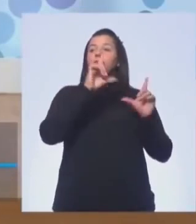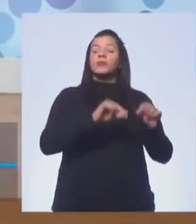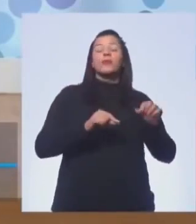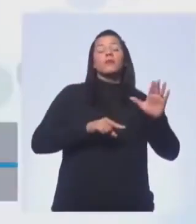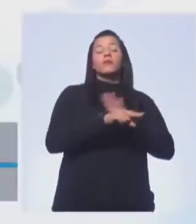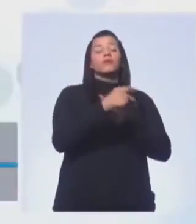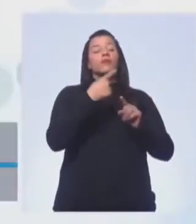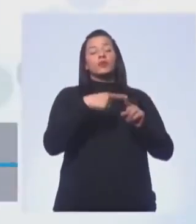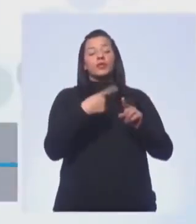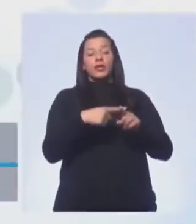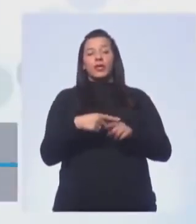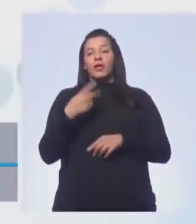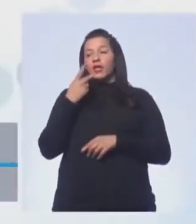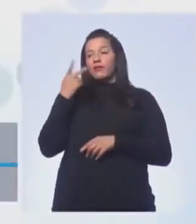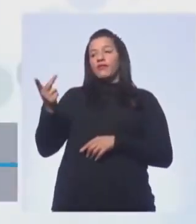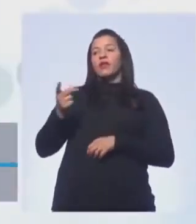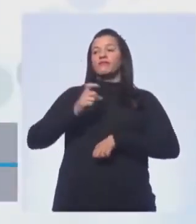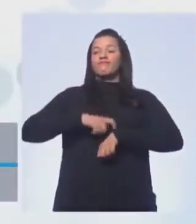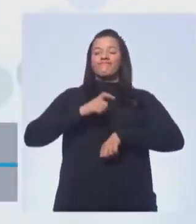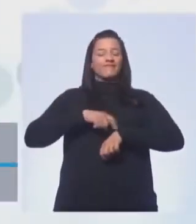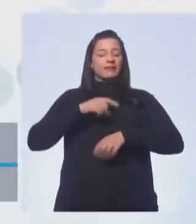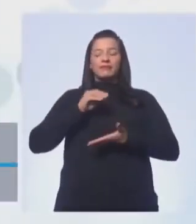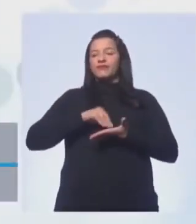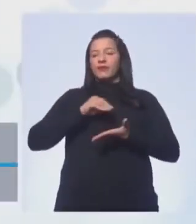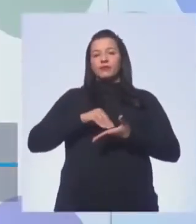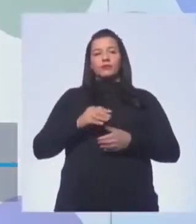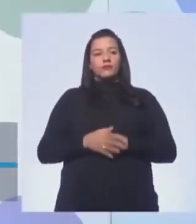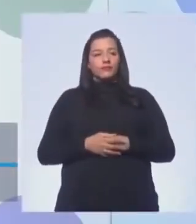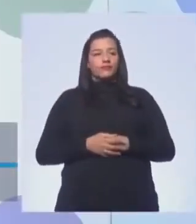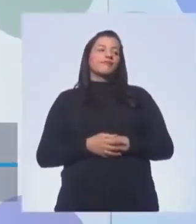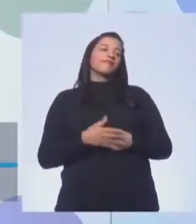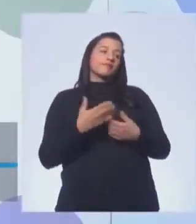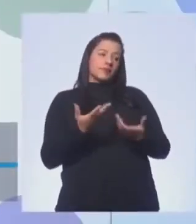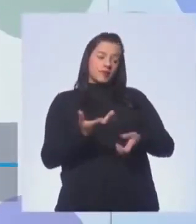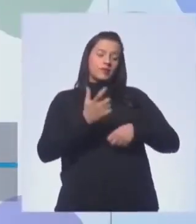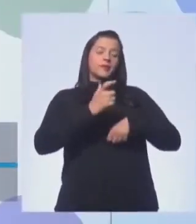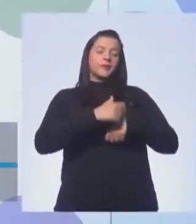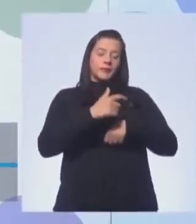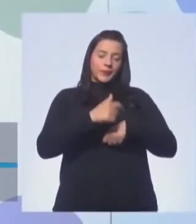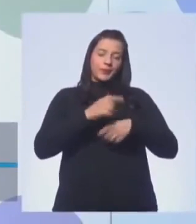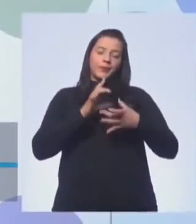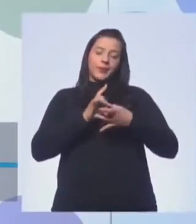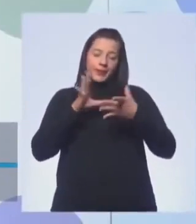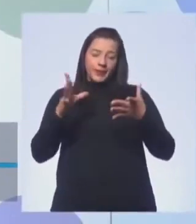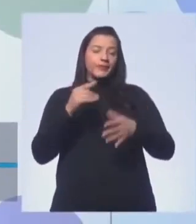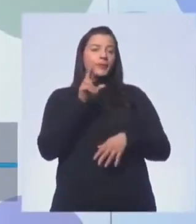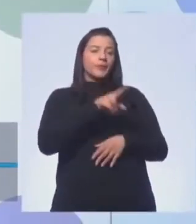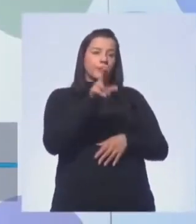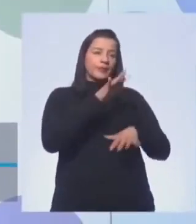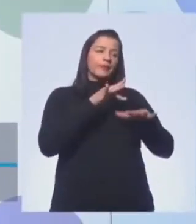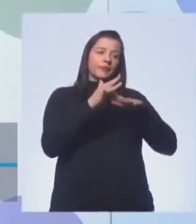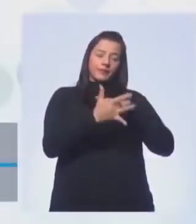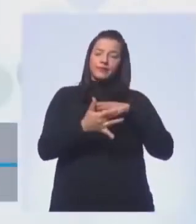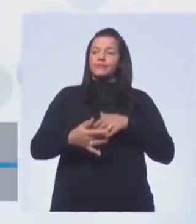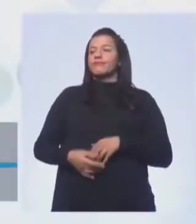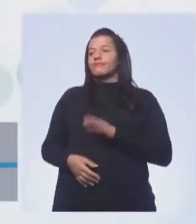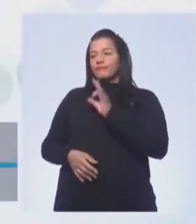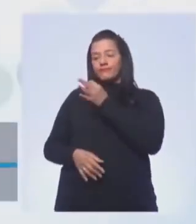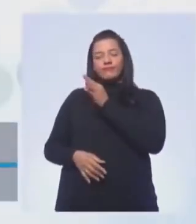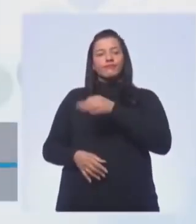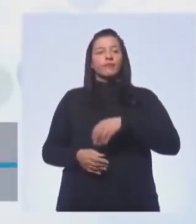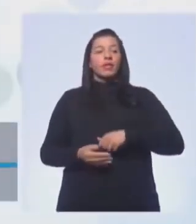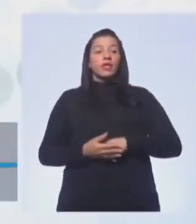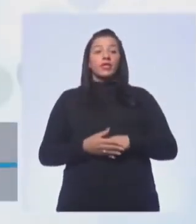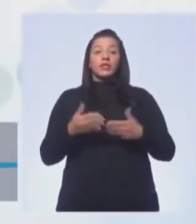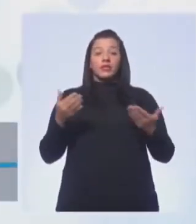que não está lendo, a pessoa vai apontar que é falta de tempo. E aí o tempo que tem livre ocupa Exatamente. nas redes sociais. Porque assim, realmente, e